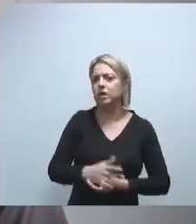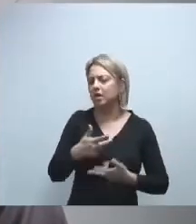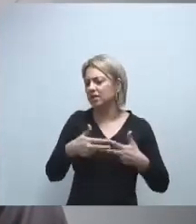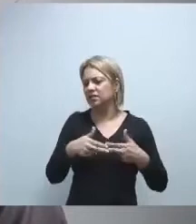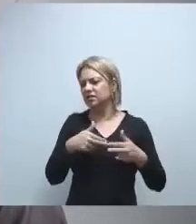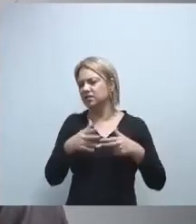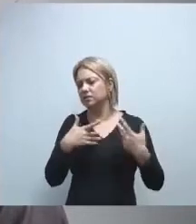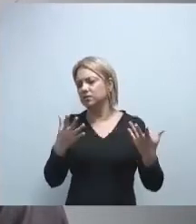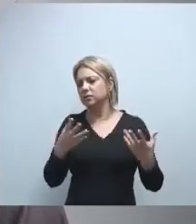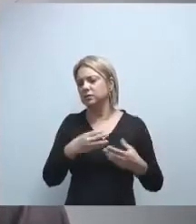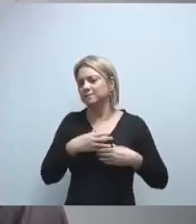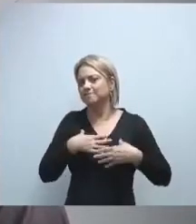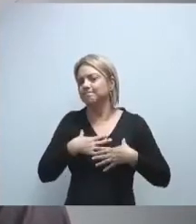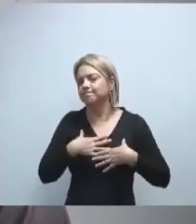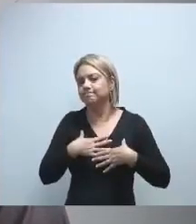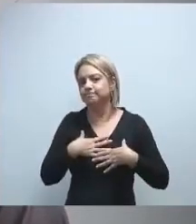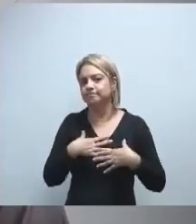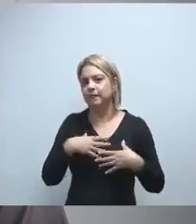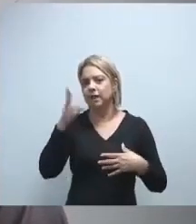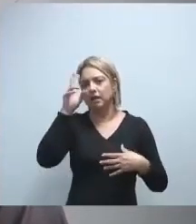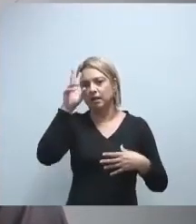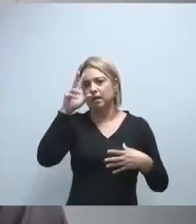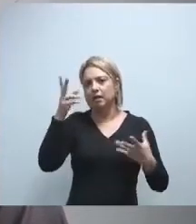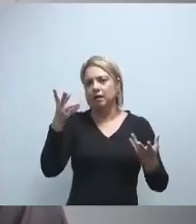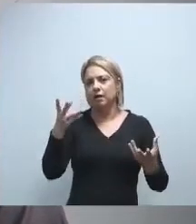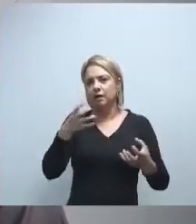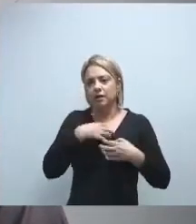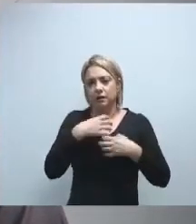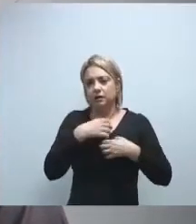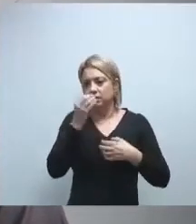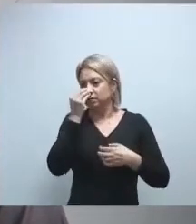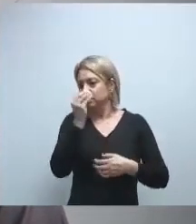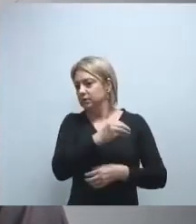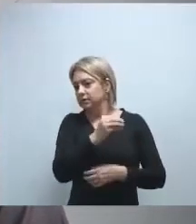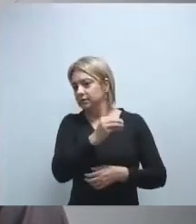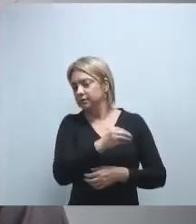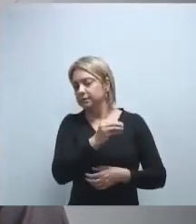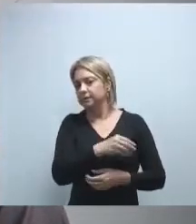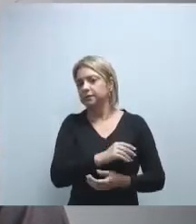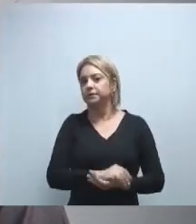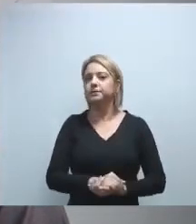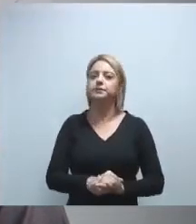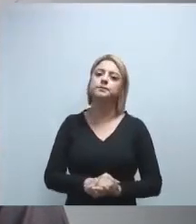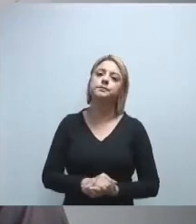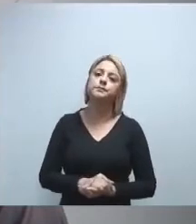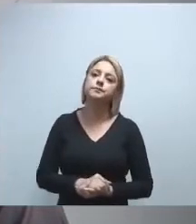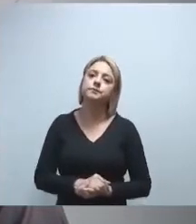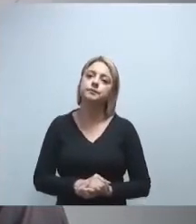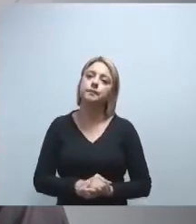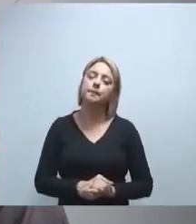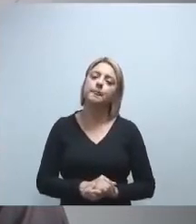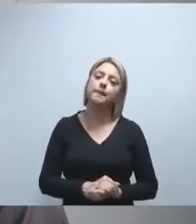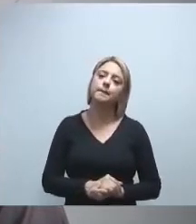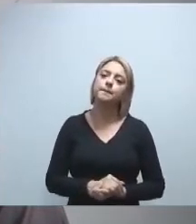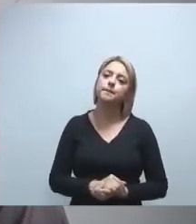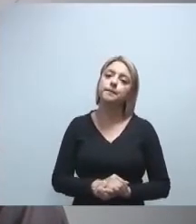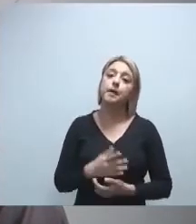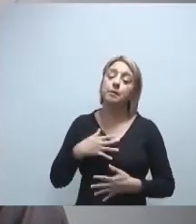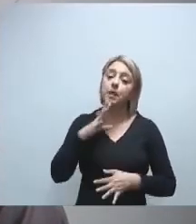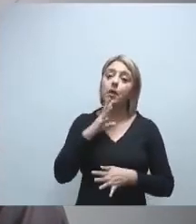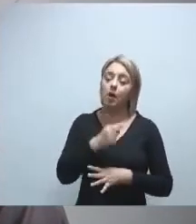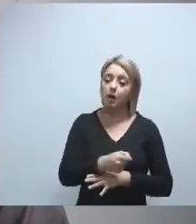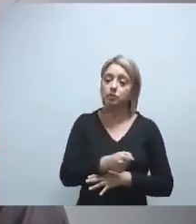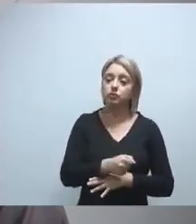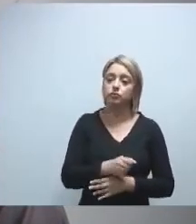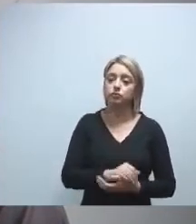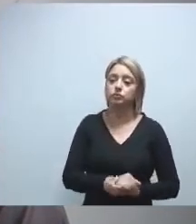coisas me me levam a ter esse tipo de de atitude mas eu acho